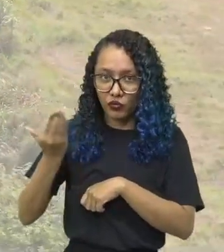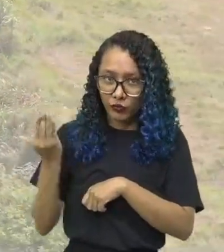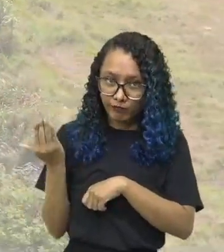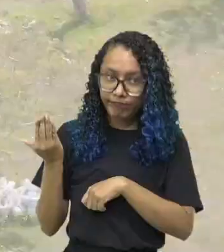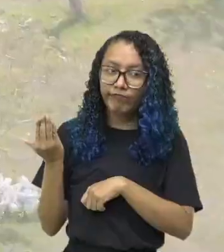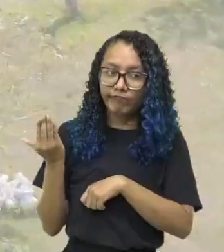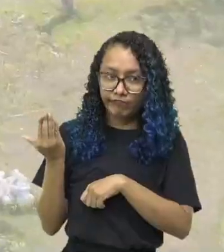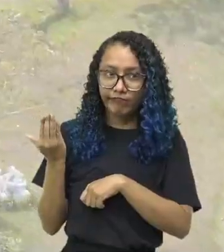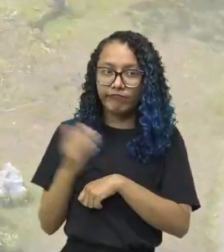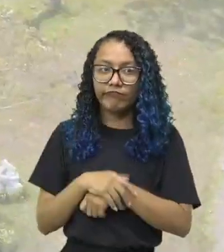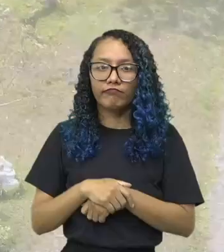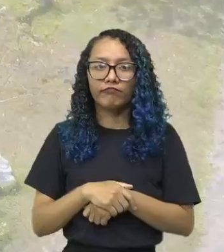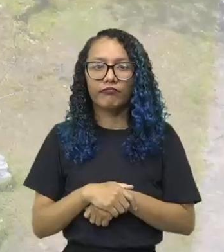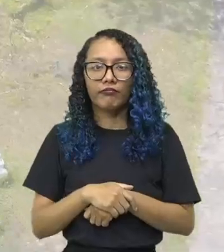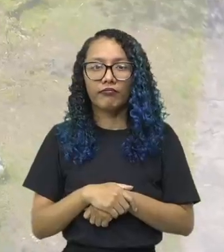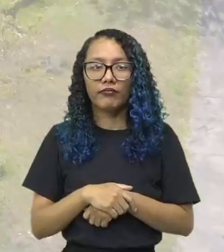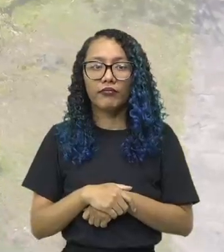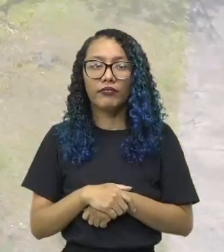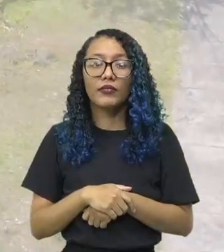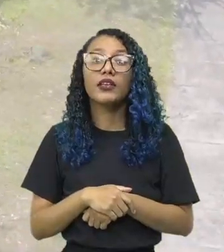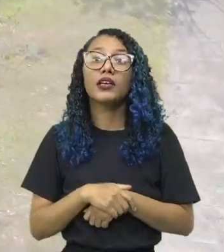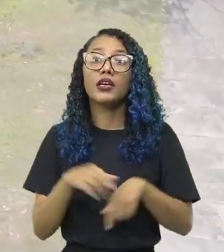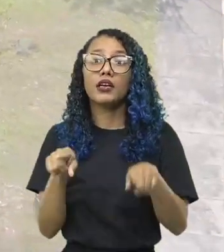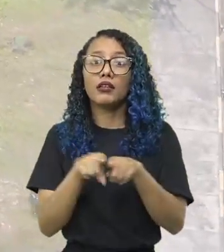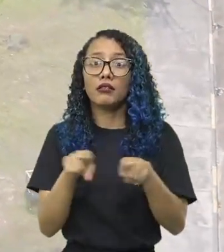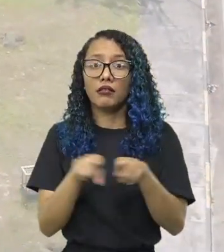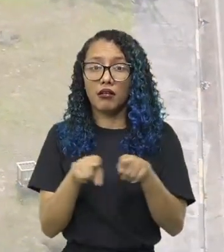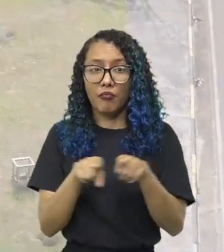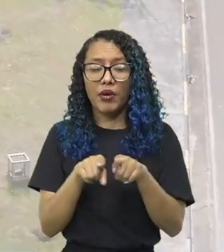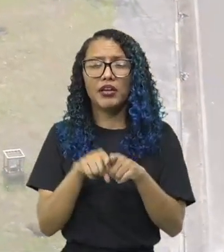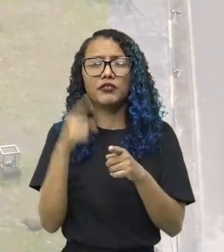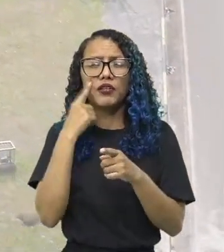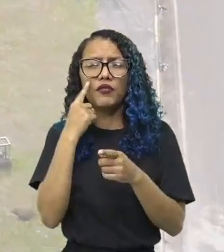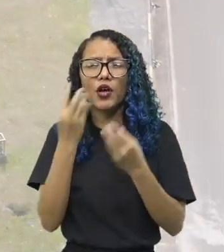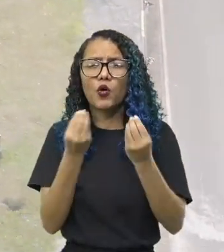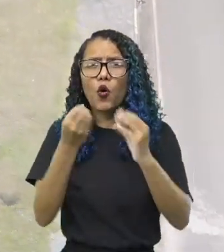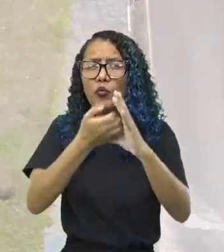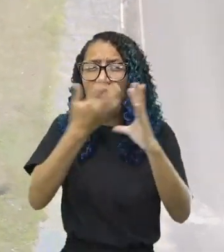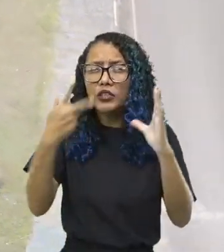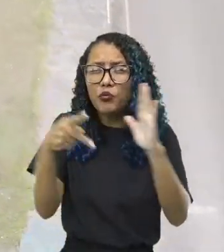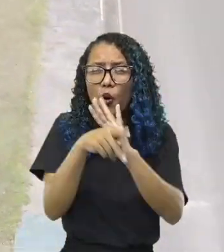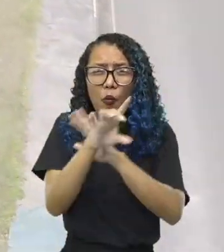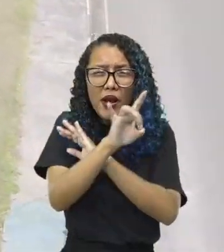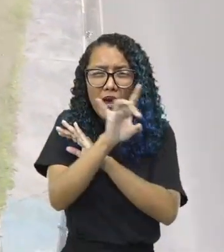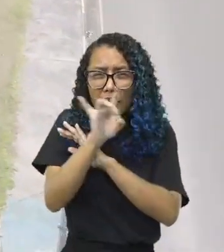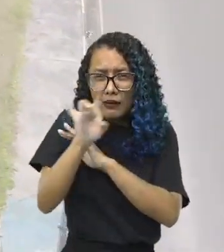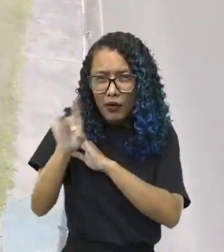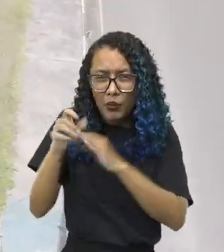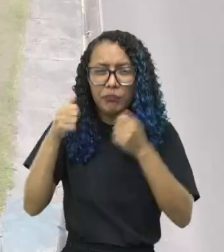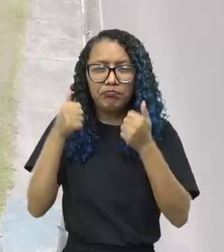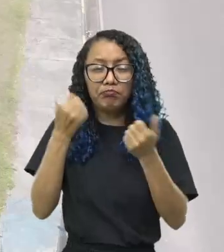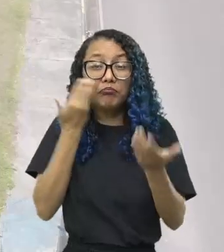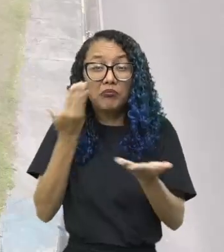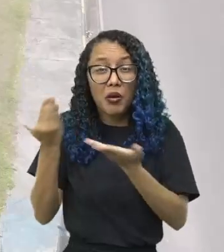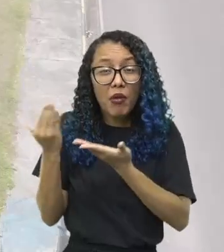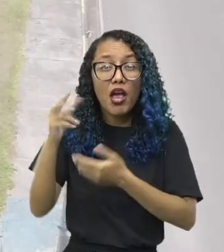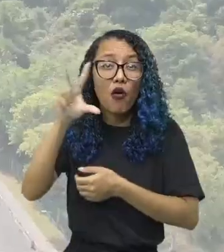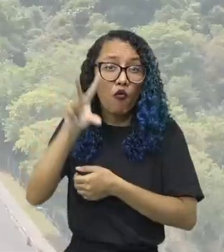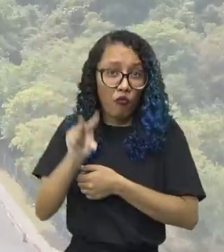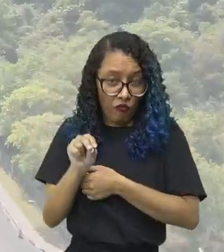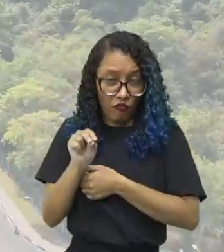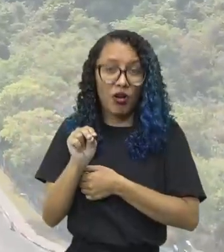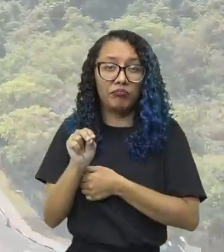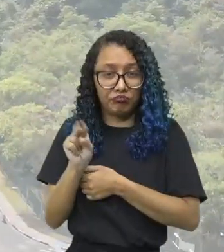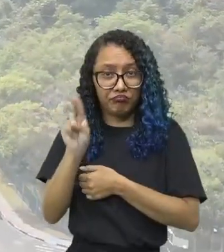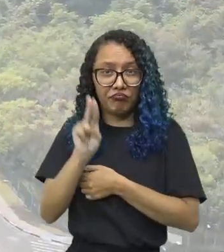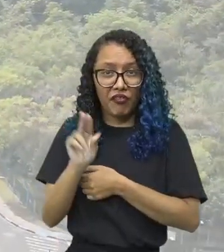Gigante e dentro dessas áreas a gente vai verificar as características de cada uma delas. Temos aí a Universidade Federal do Amazonas,